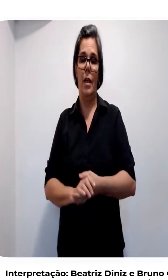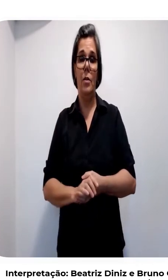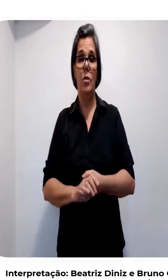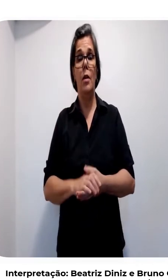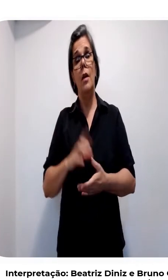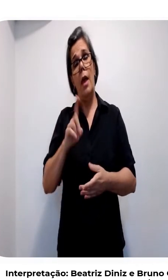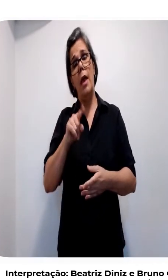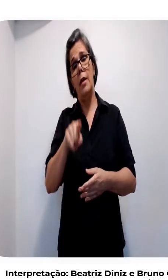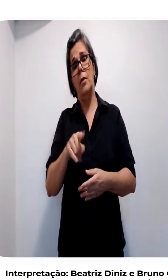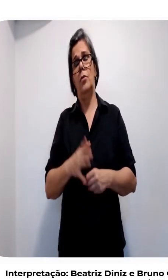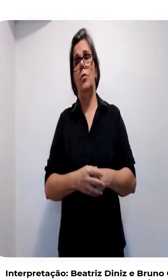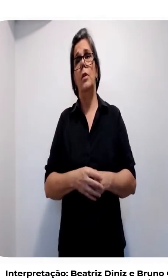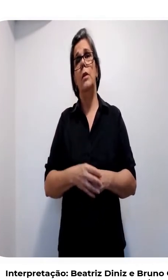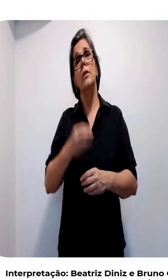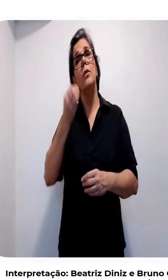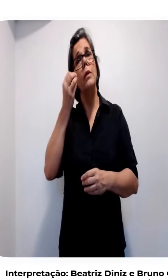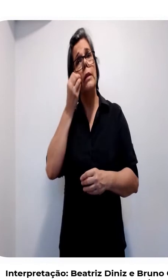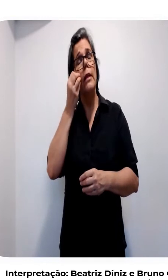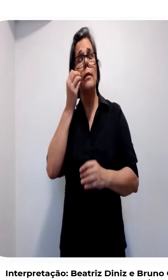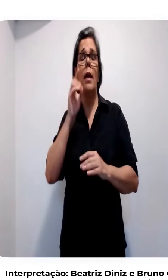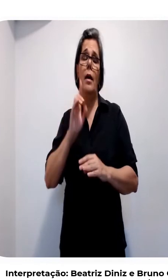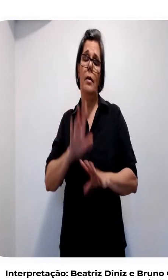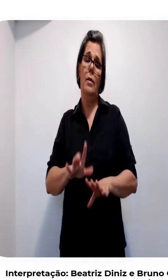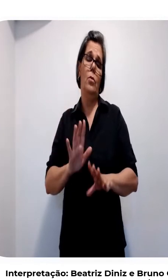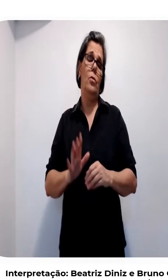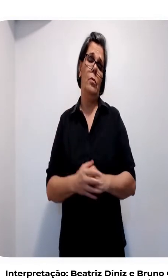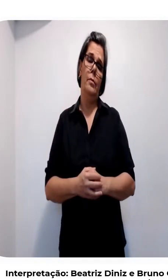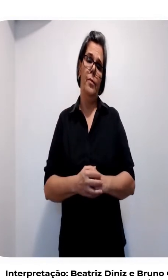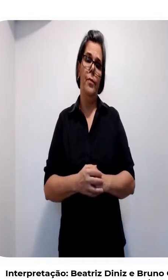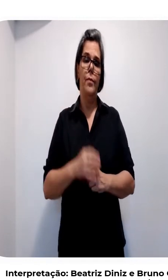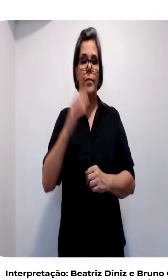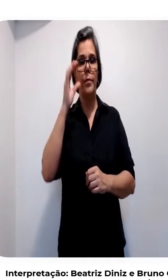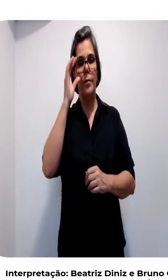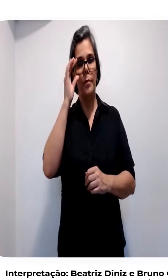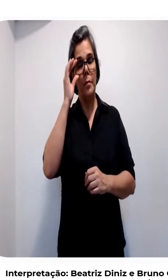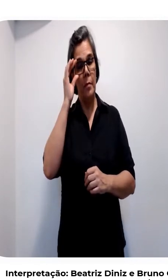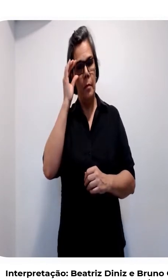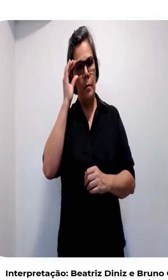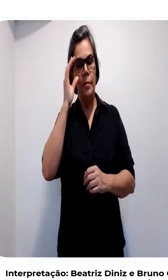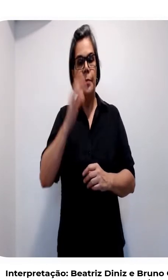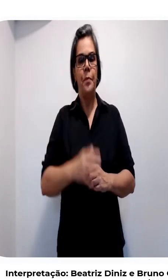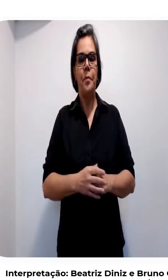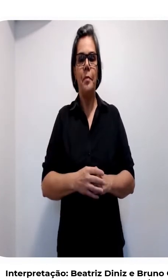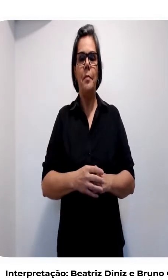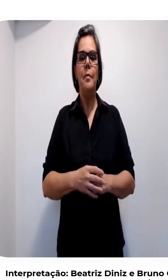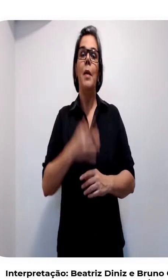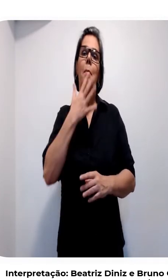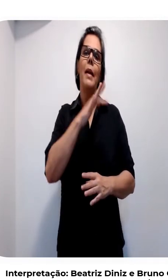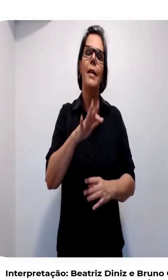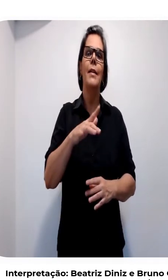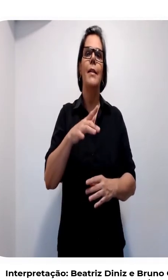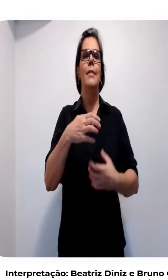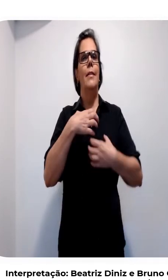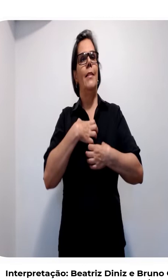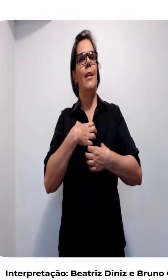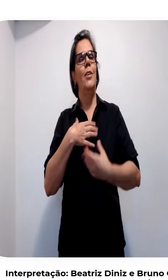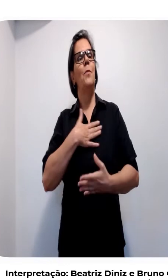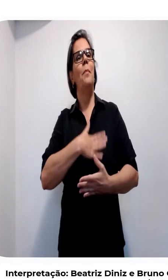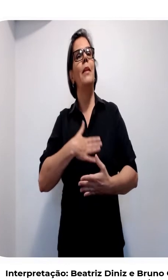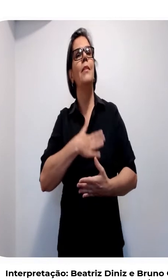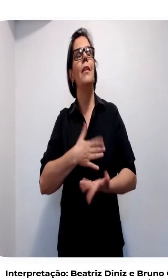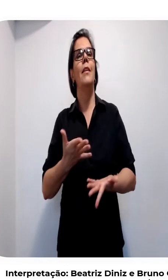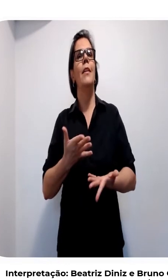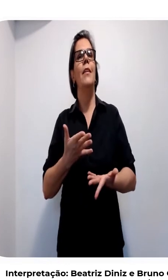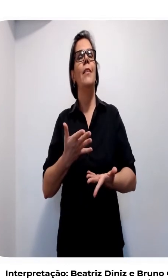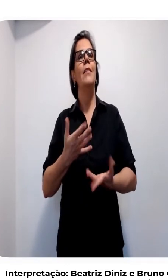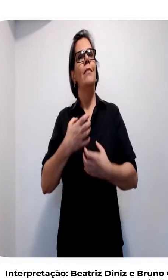assim, levar a escola para que isso seja prazeroso para ela e que tenha um sentido, né? Eu